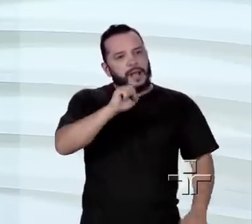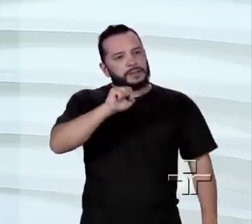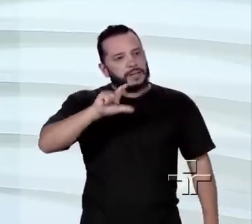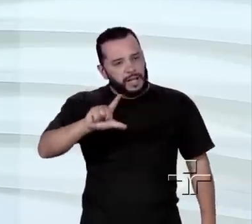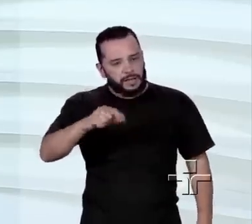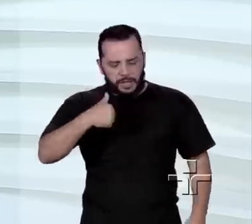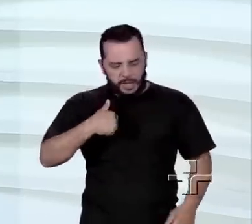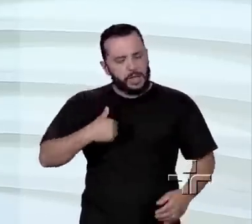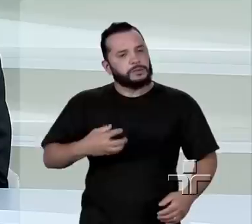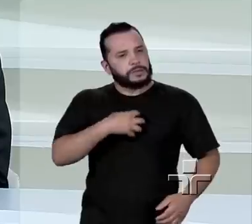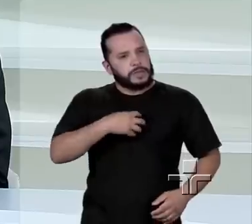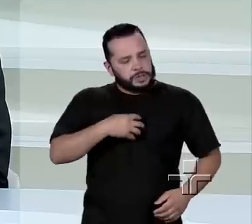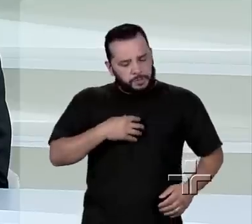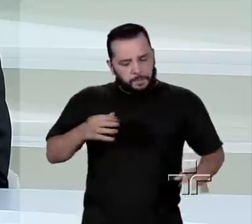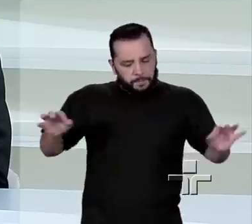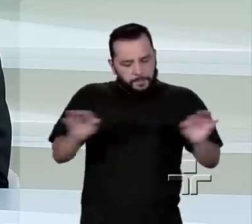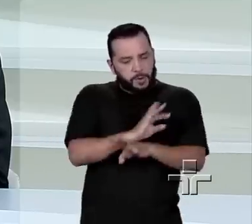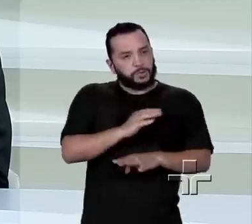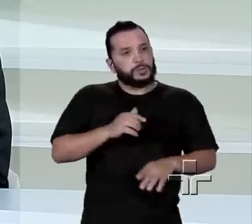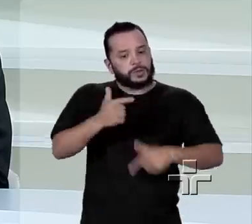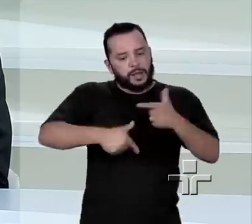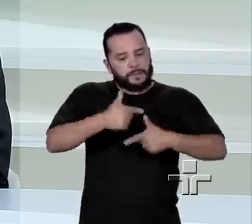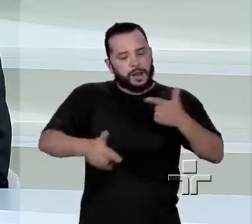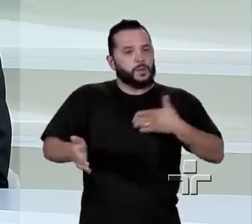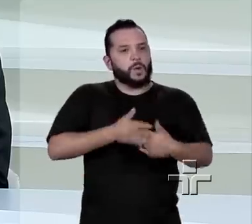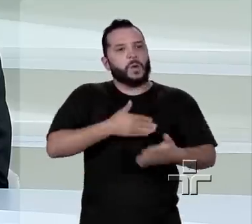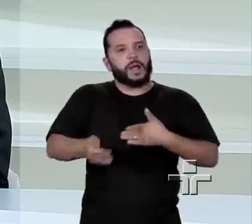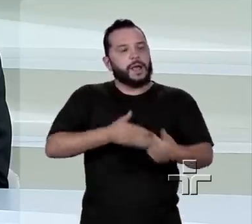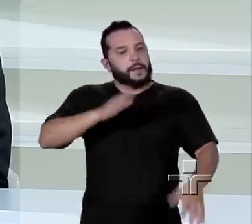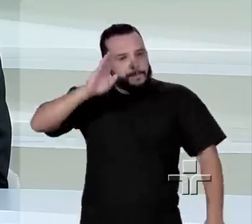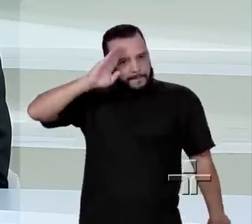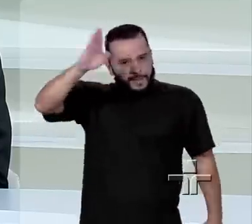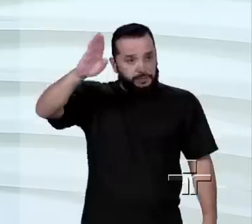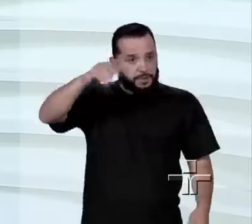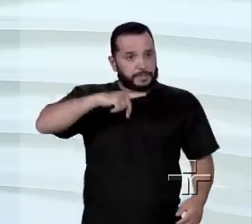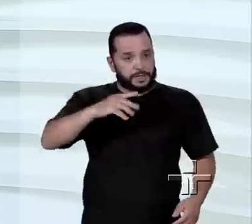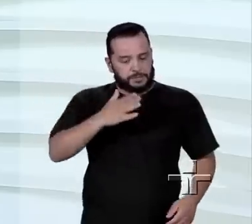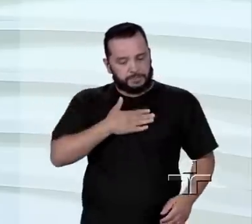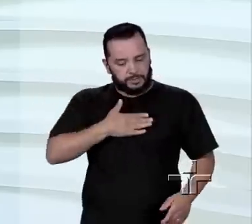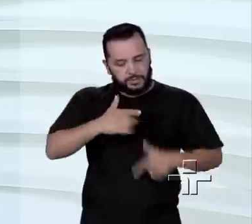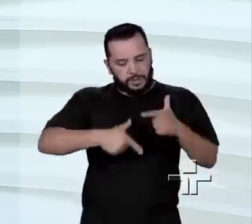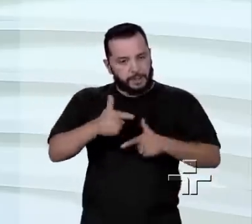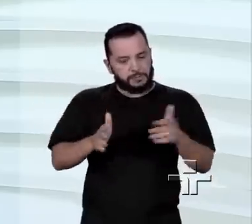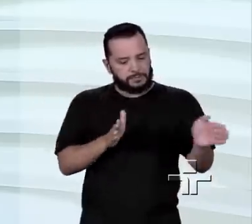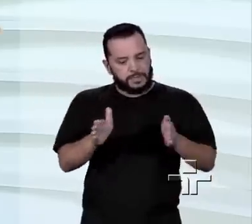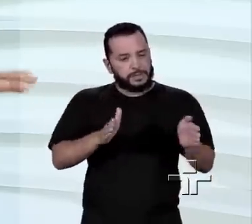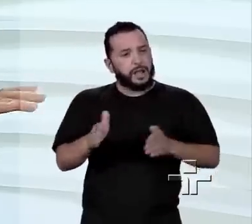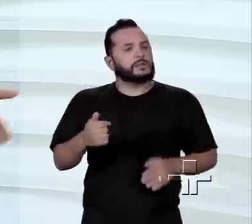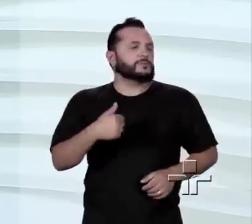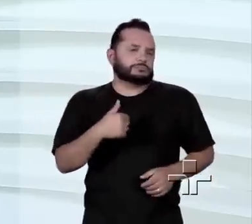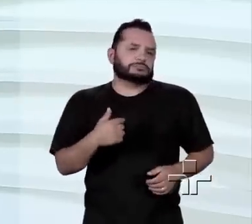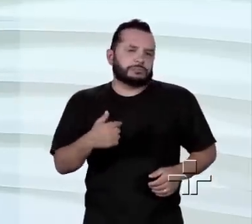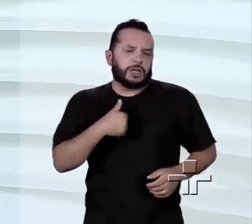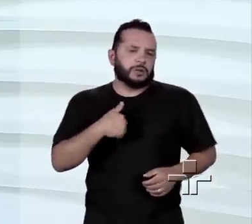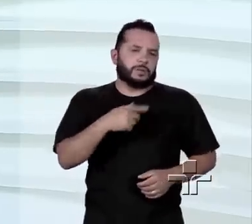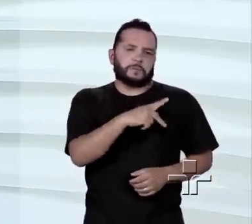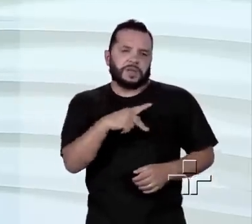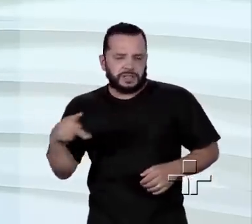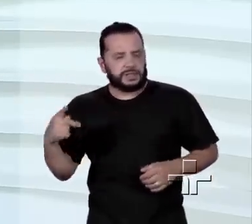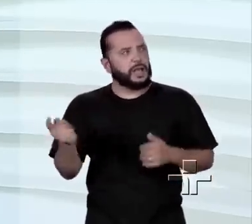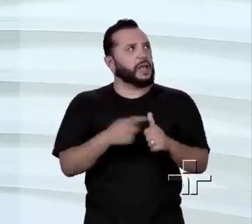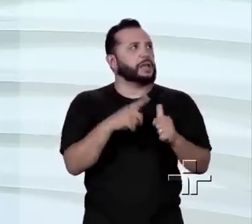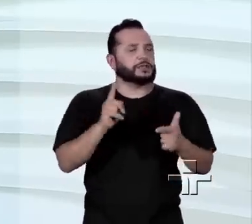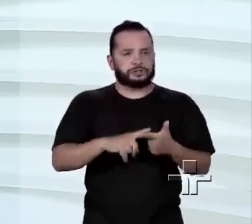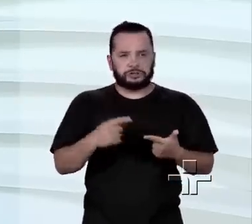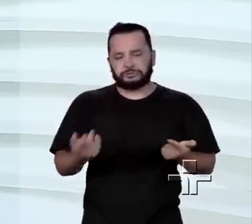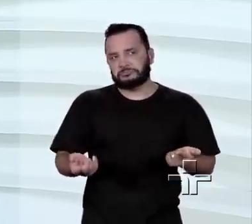para qualquer atividade, principalmente para exercer o meu mandato. Não tenho preocupação se eu vou estar na mesa, se vou ser presidente, se eu vou estar numa...